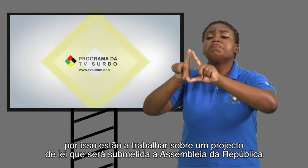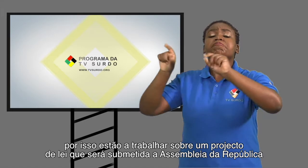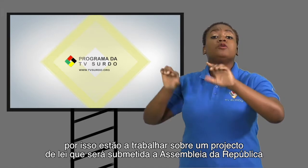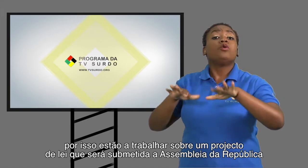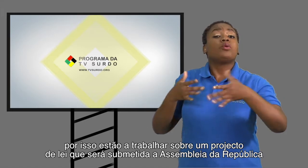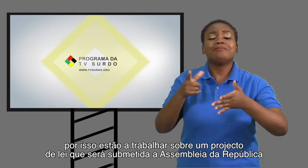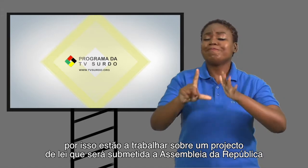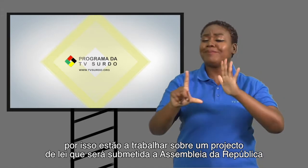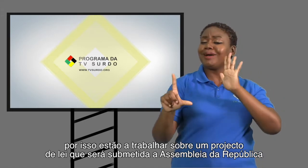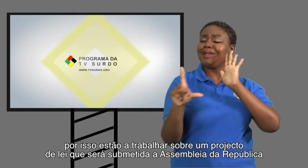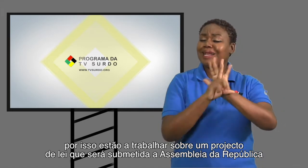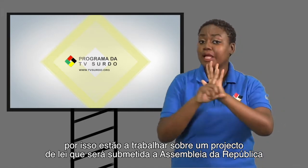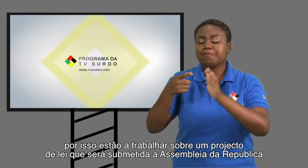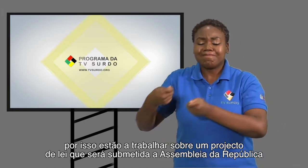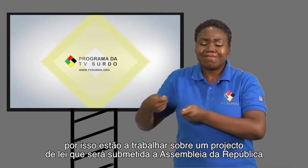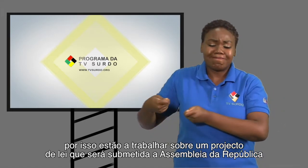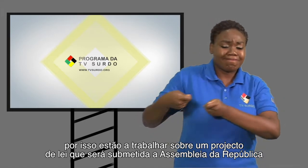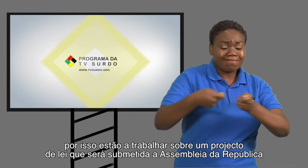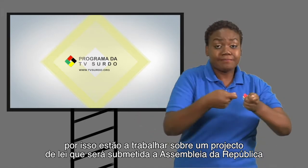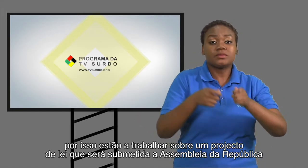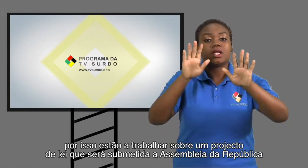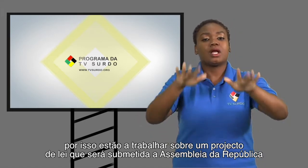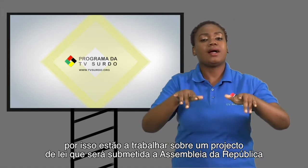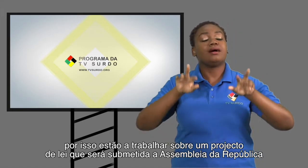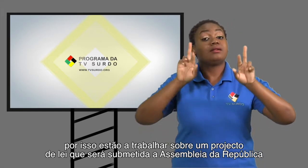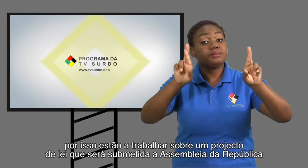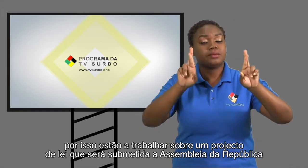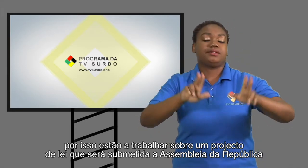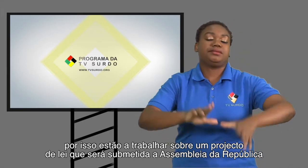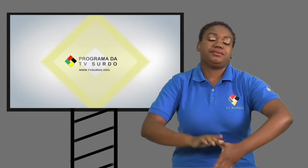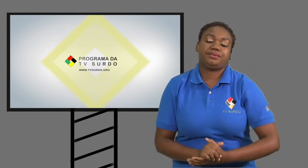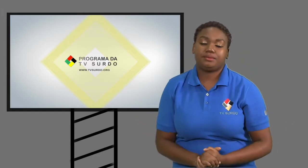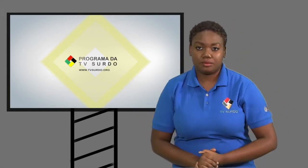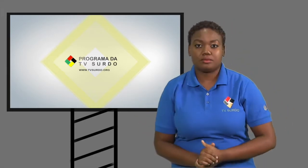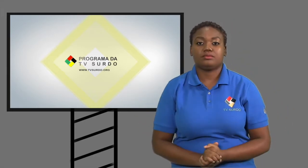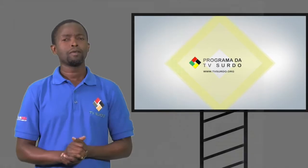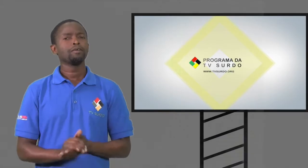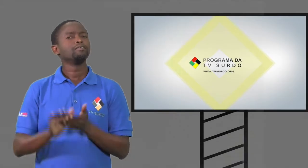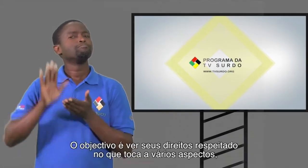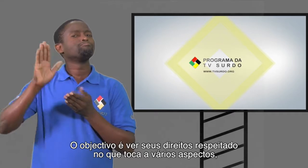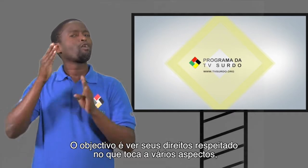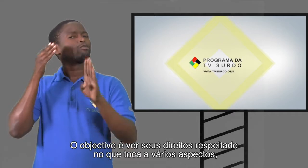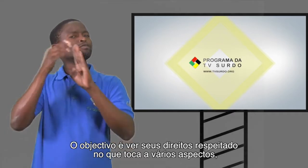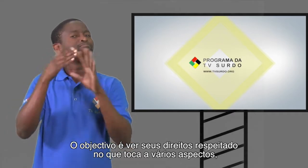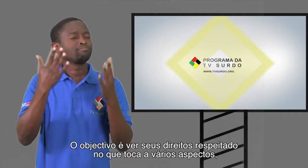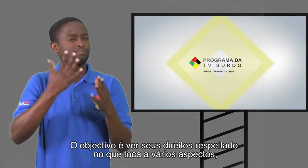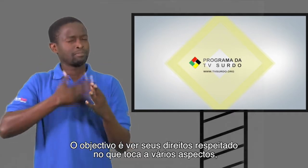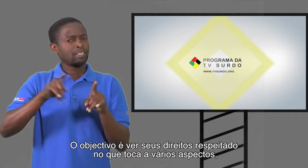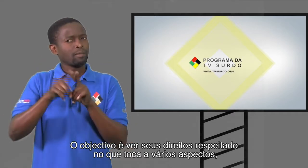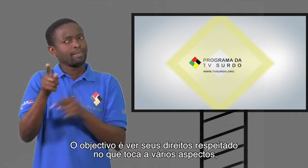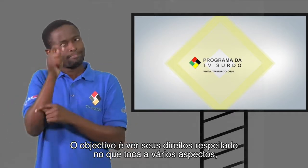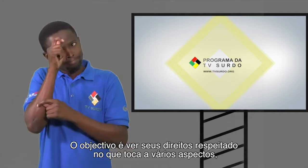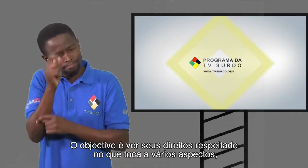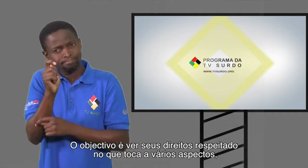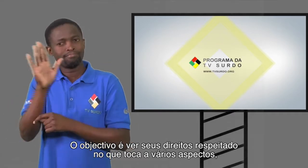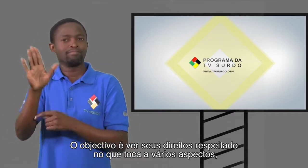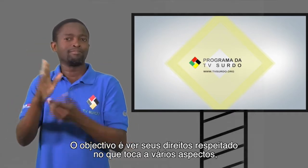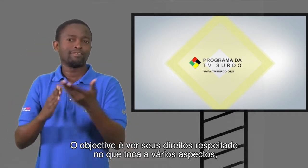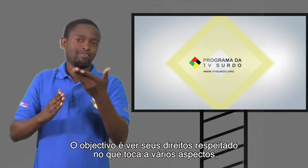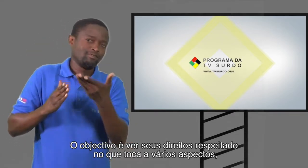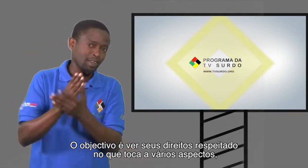estão a trabalhar sobre um projeto de lei que será submetido à Assembleia da República. O objetivo é ver